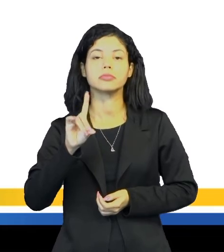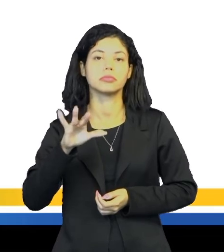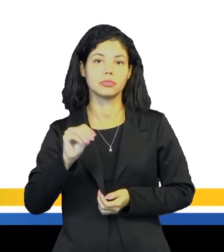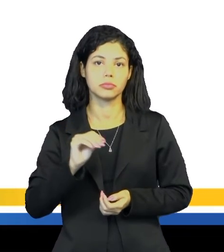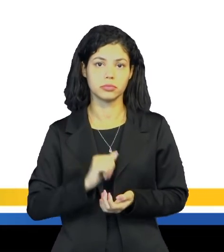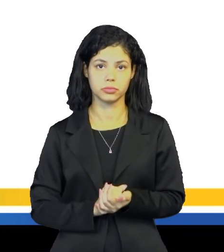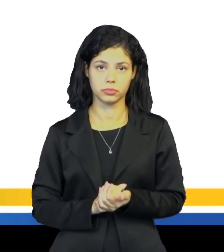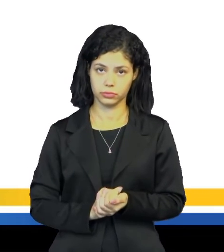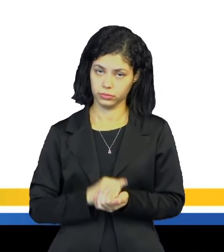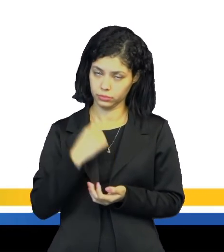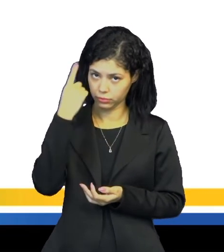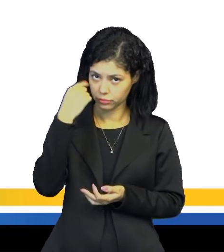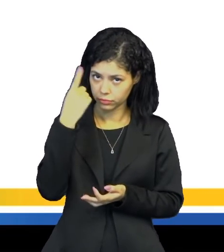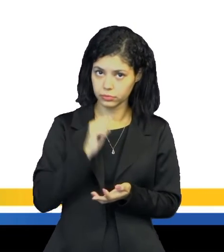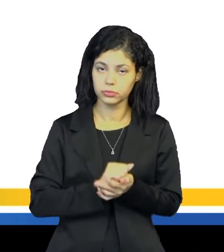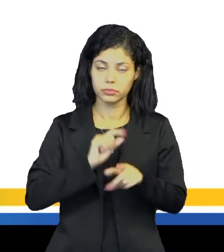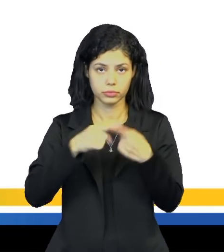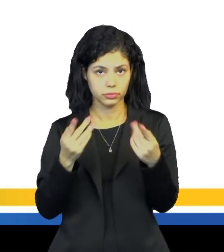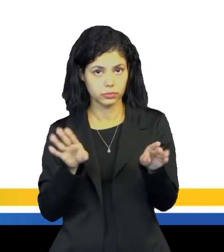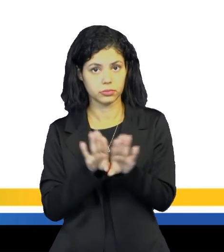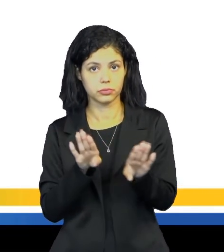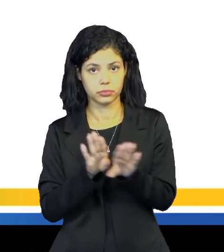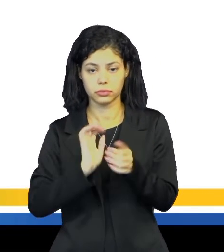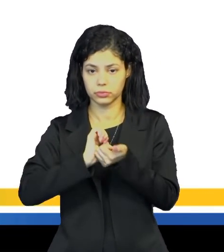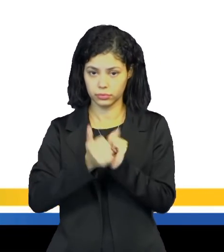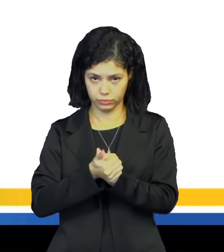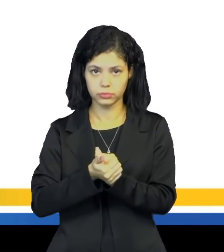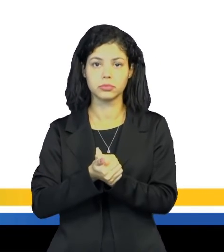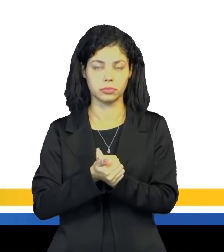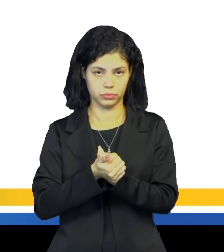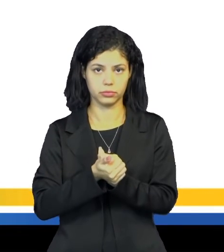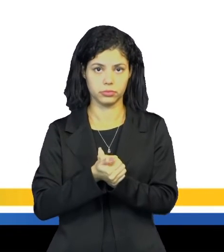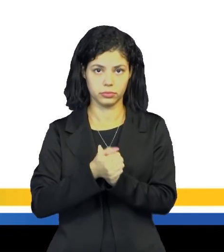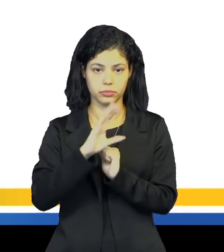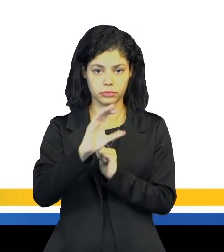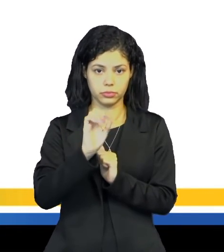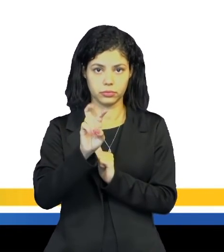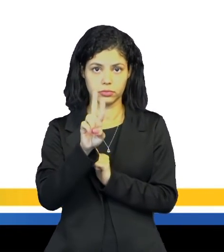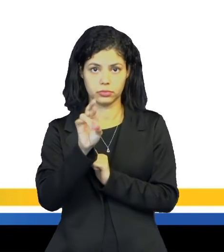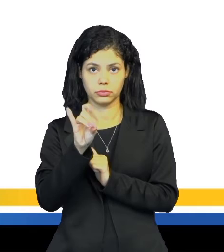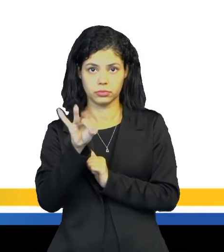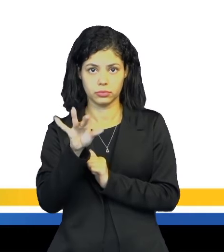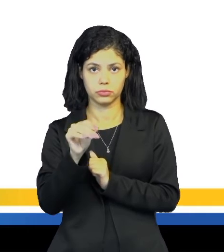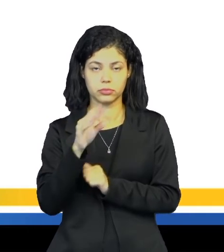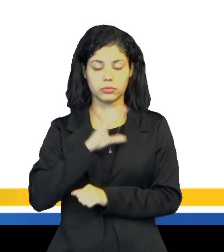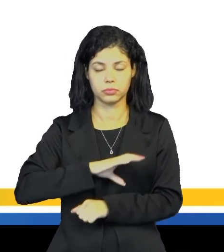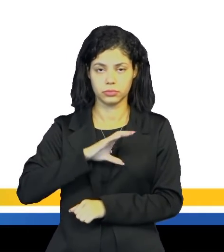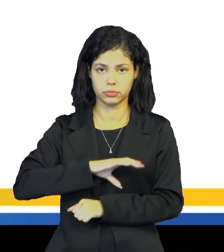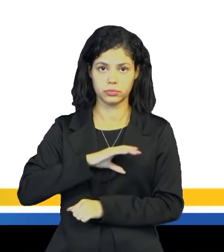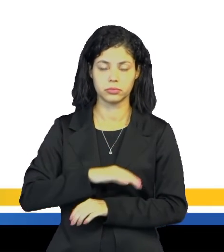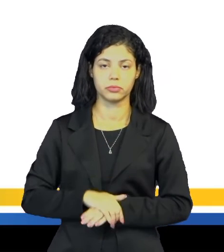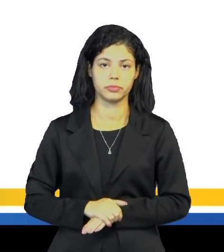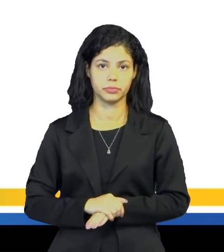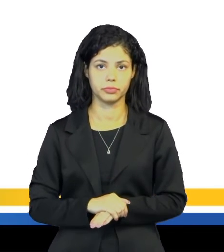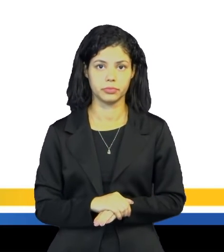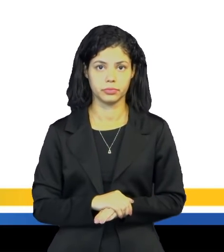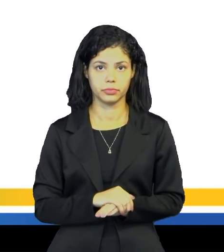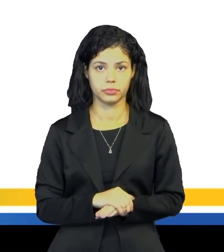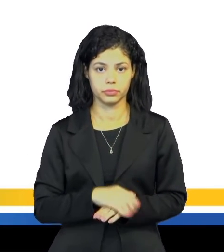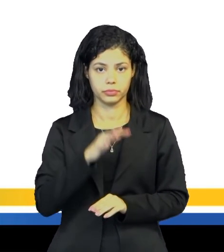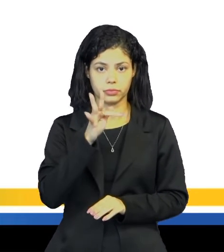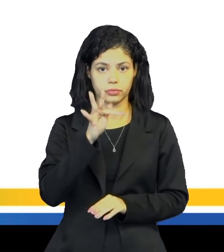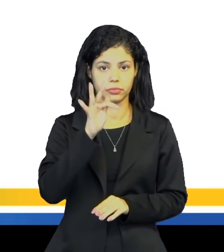é cavaleiro do espanhol, mas também foi adaptada, né? Cavaleiro em português. A palavra